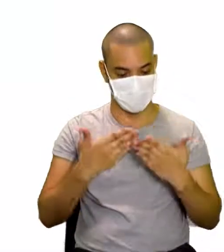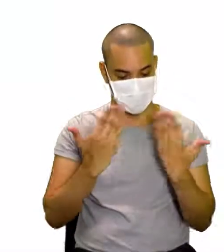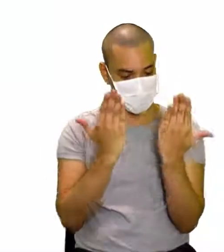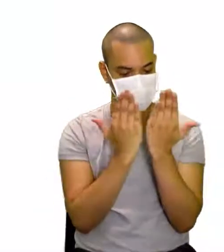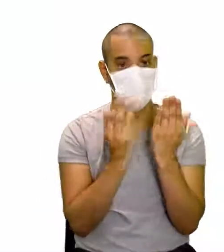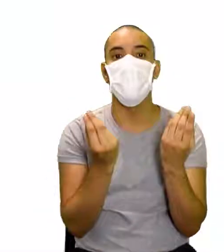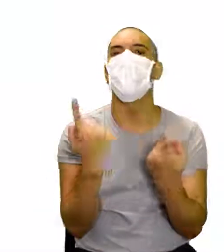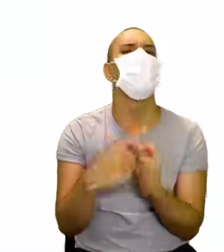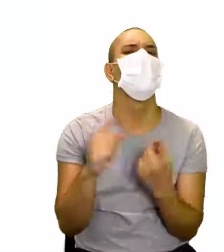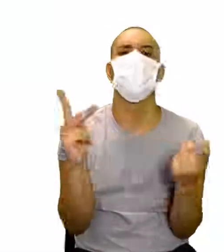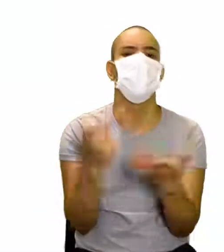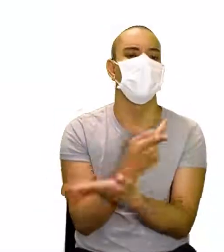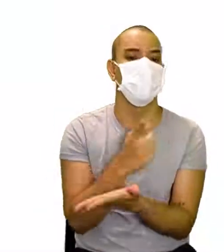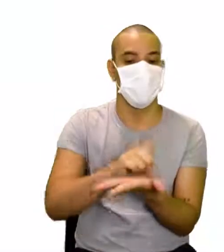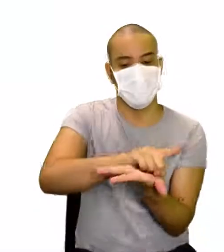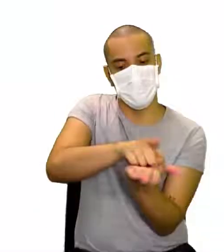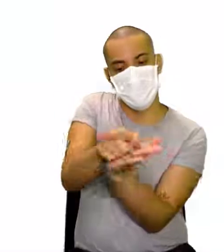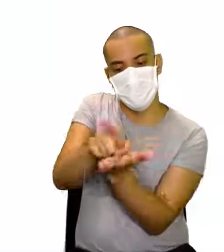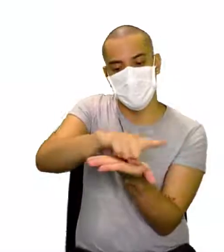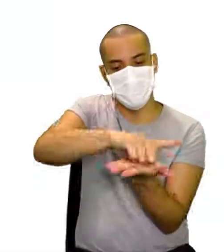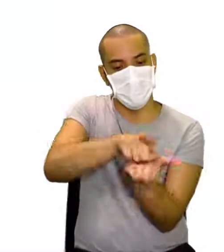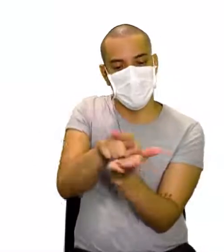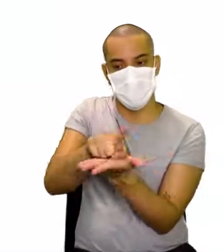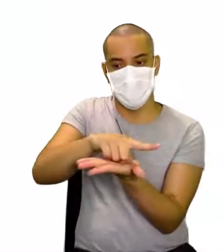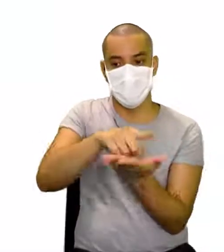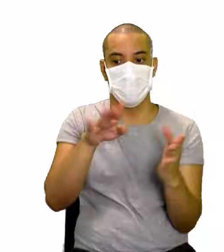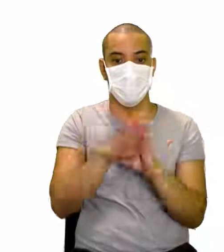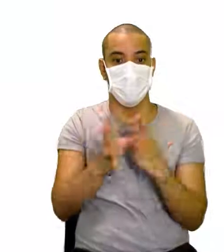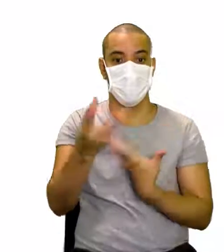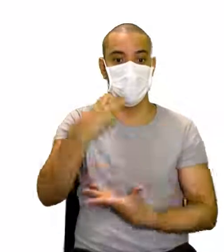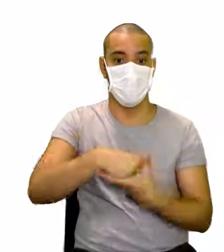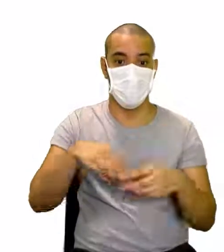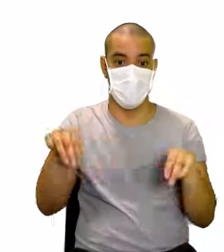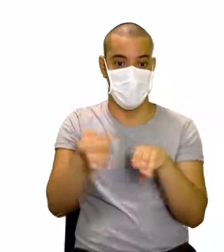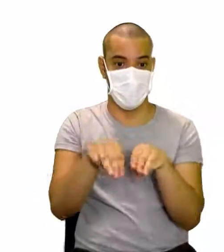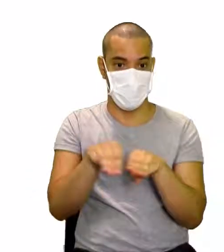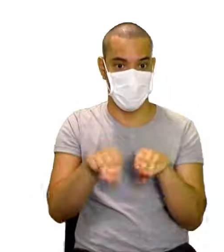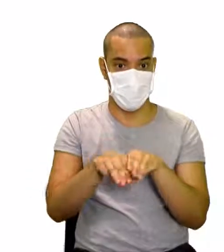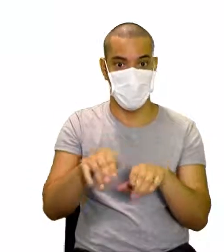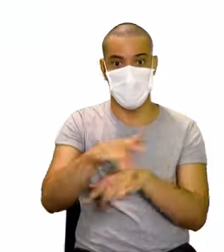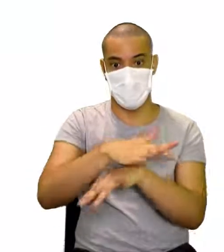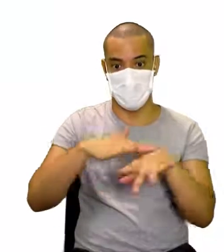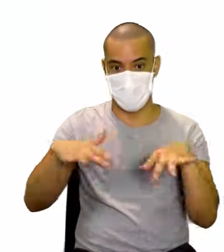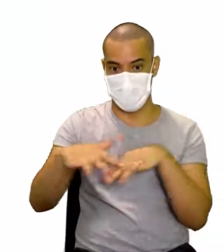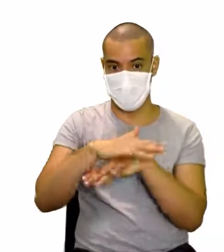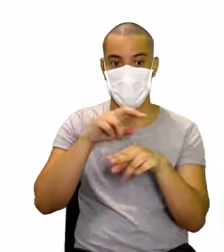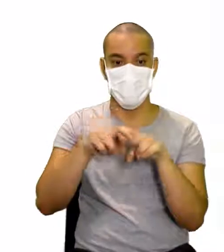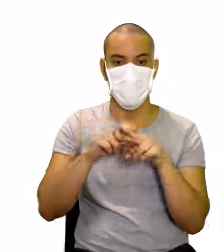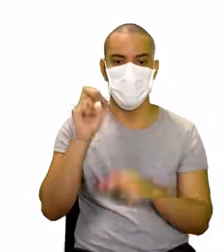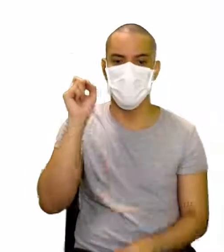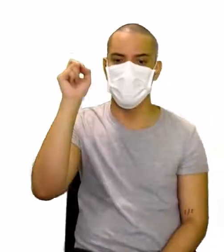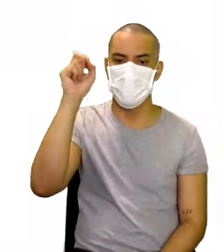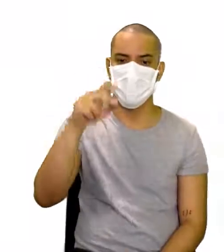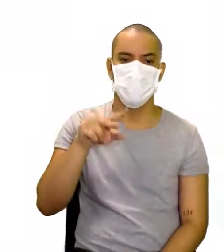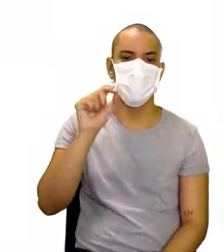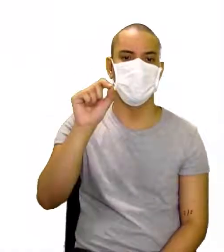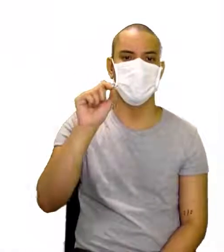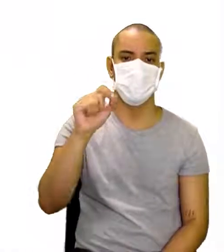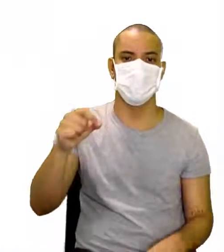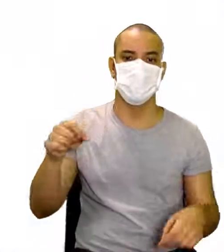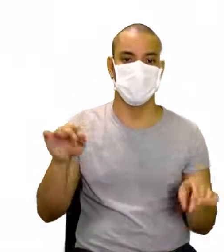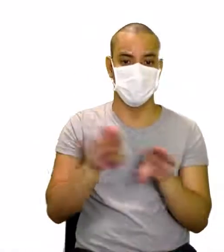e relacionar a posição de sua agulha ao magnetismo terrestre. Então, nós vamos ver que a Terra, pessoal, também